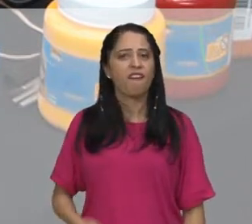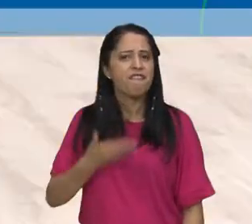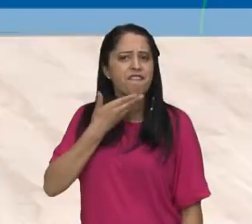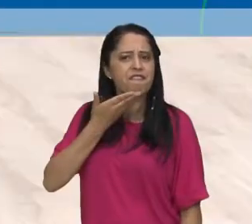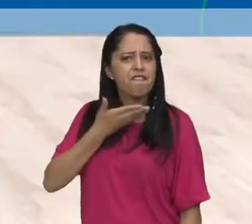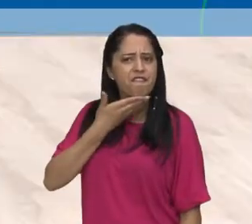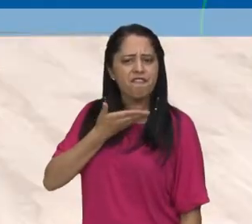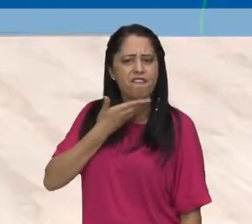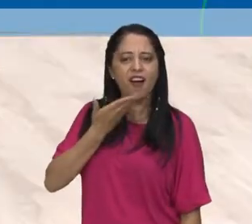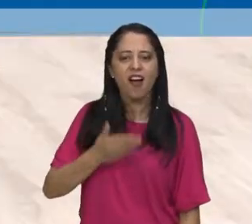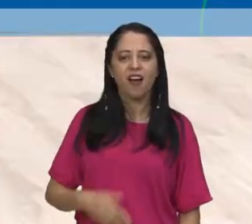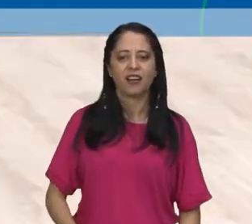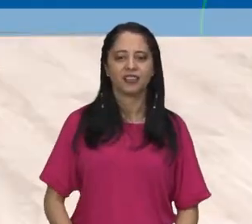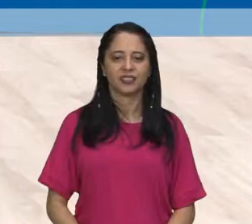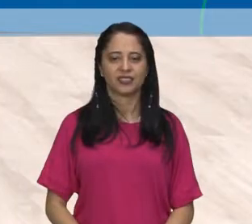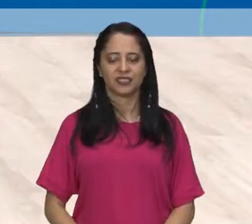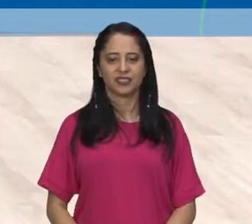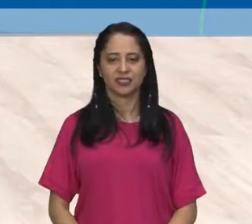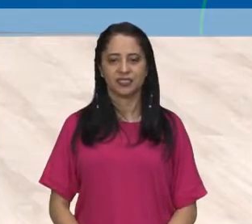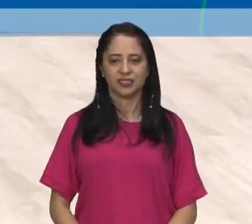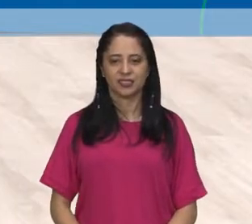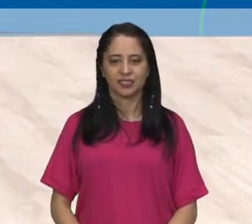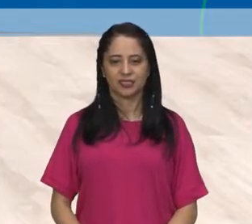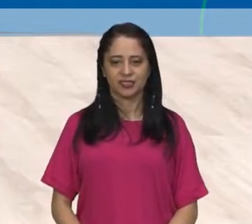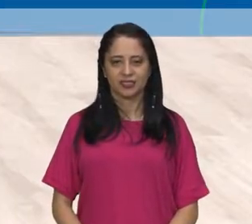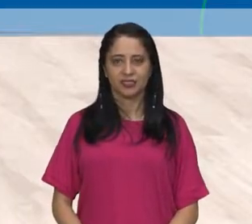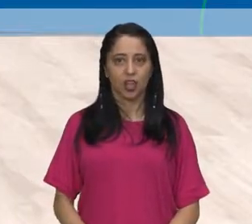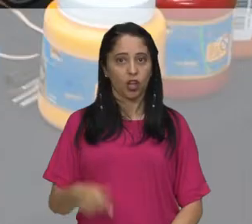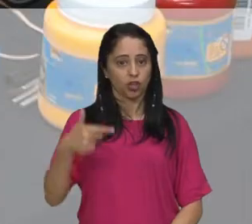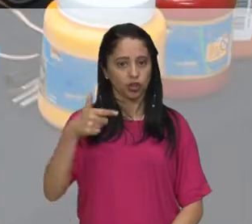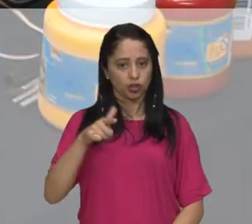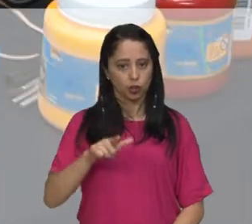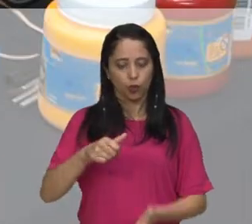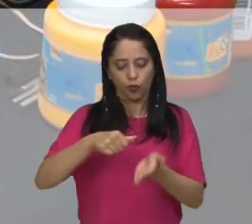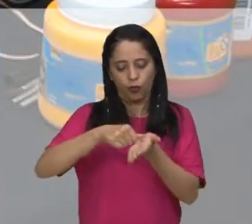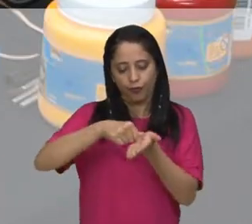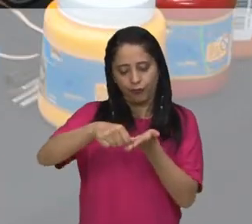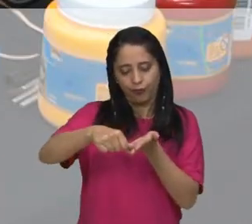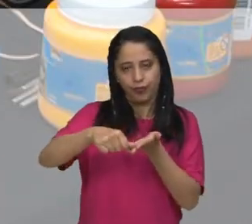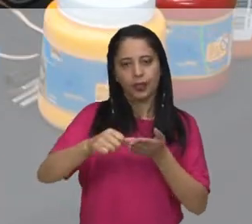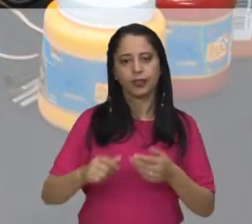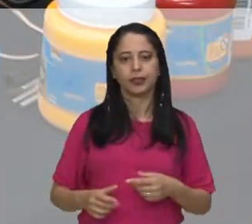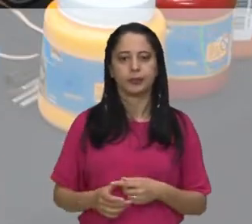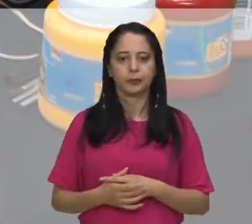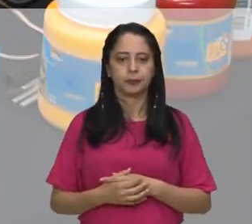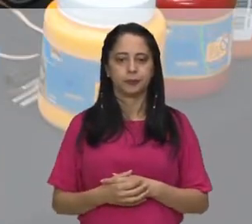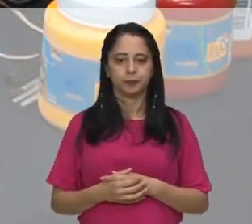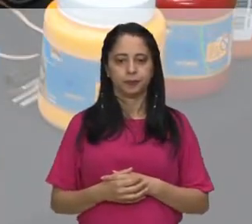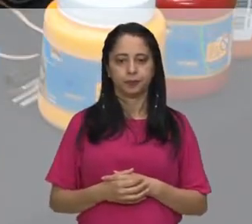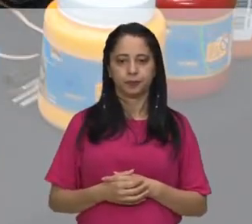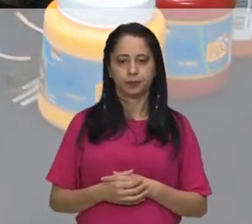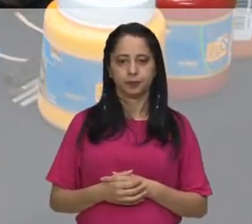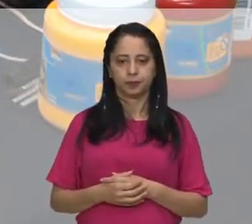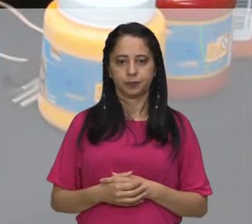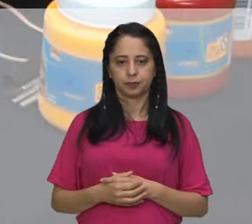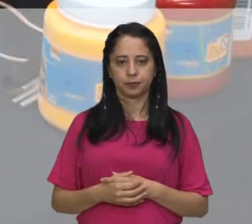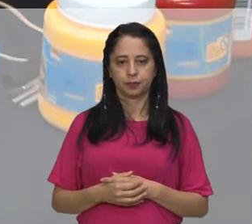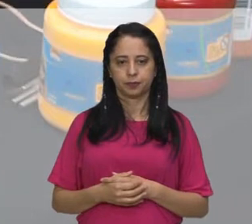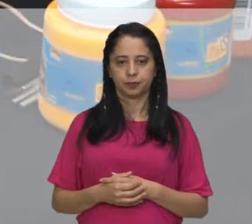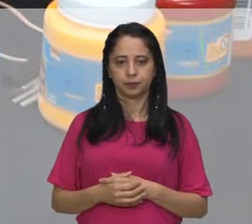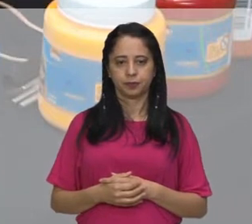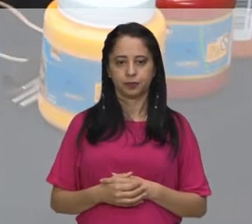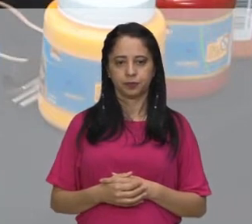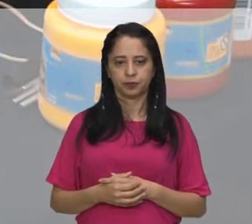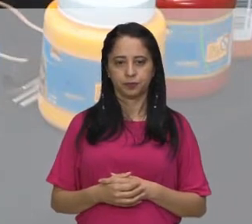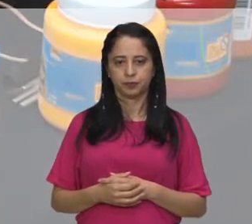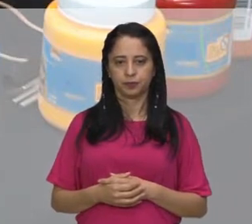prático. Né? Ó, agora é só eu fixar mais uma partezinha aqui. Deixa eu recortar,